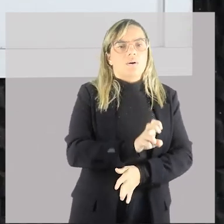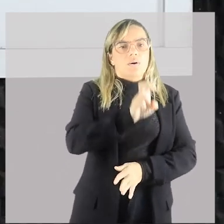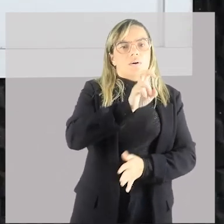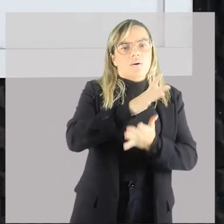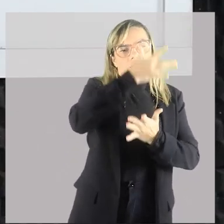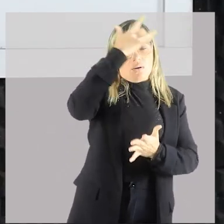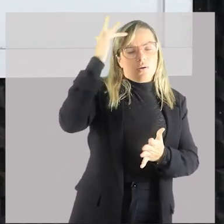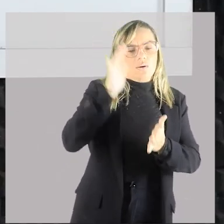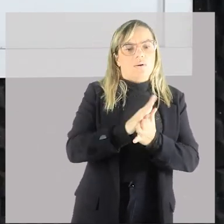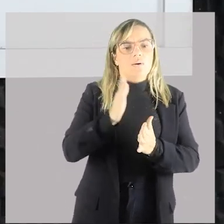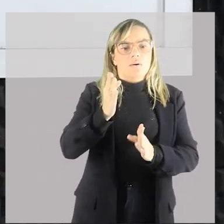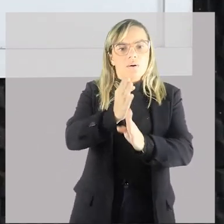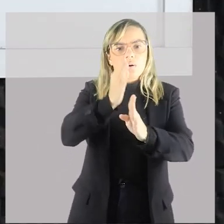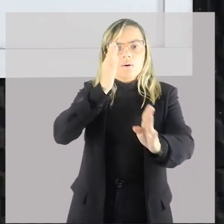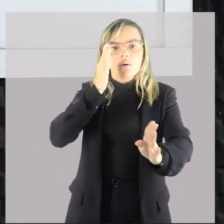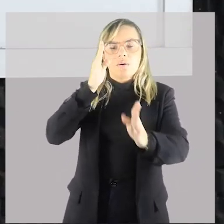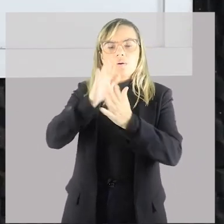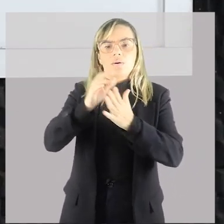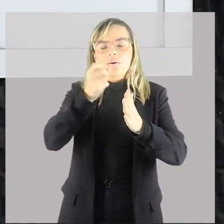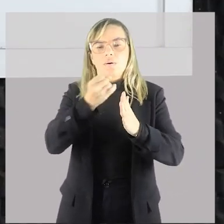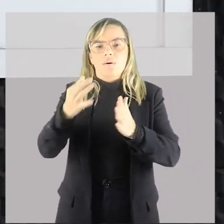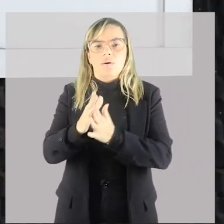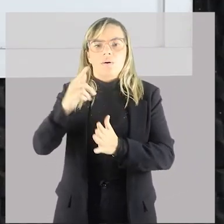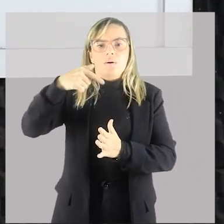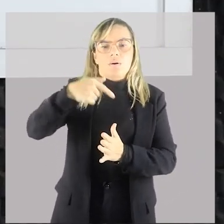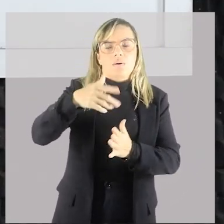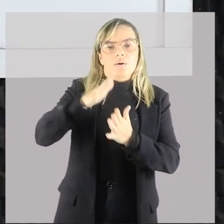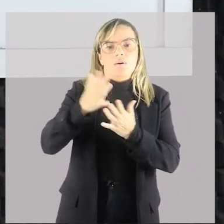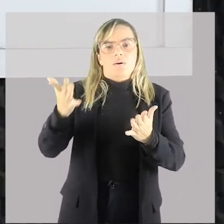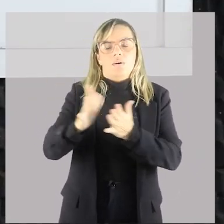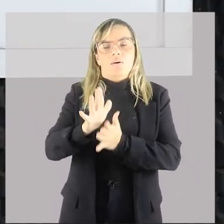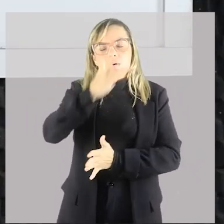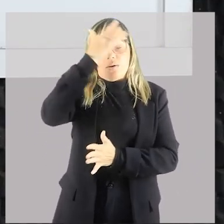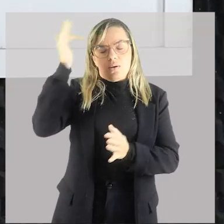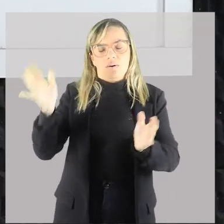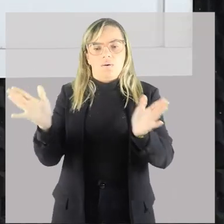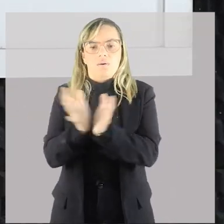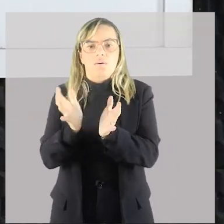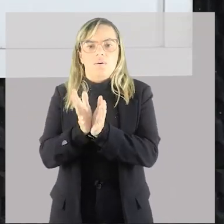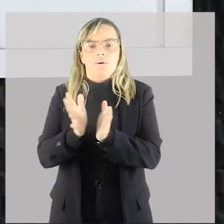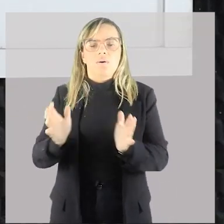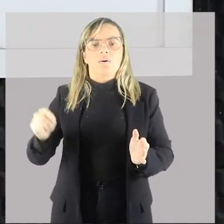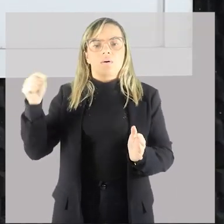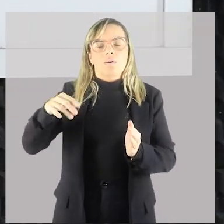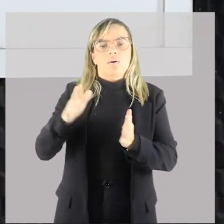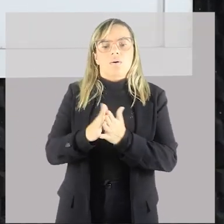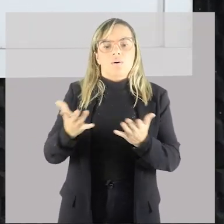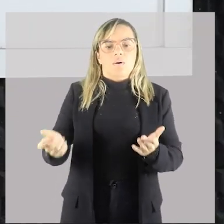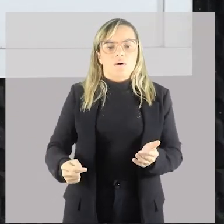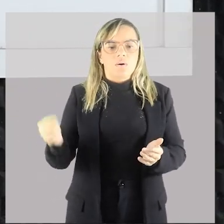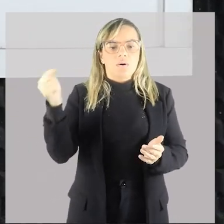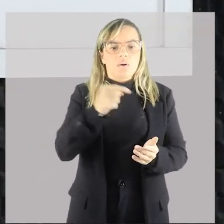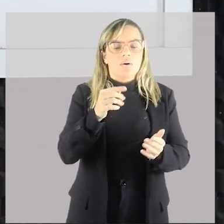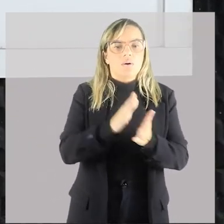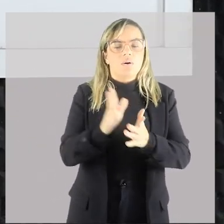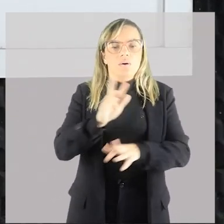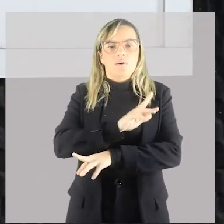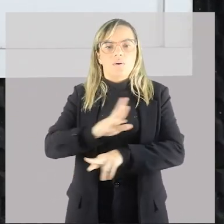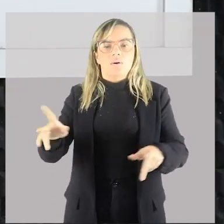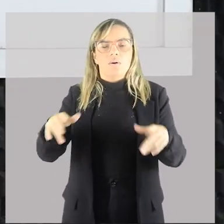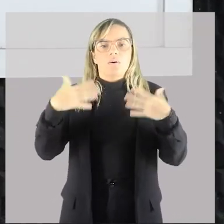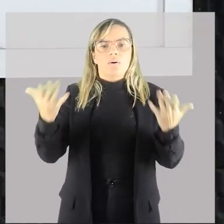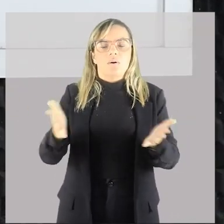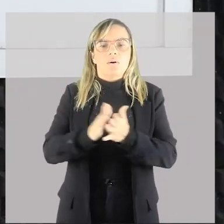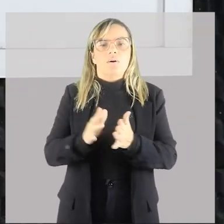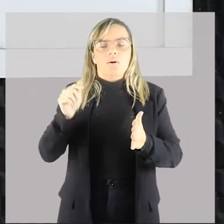para formar filas de 5, 7 pessoas para formar comissões de 7, onde um grupo vai se diferenciar do